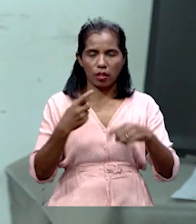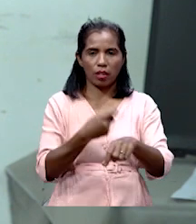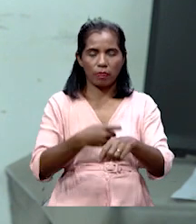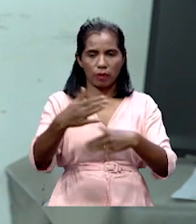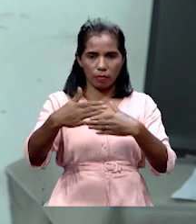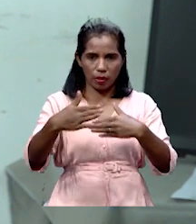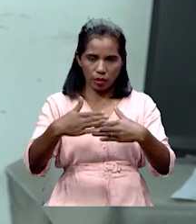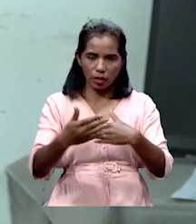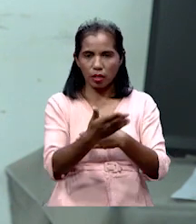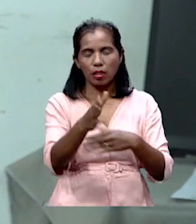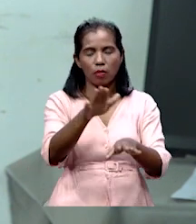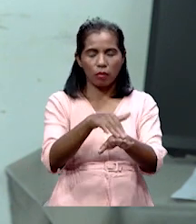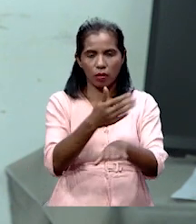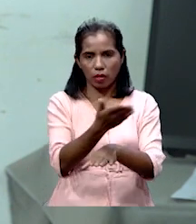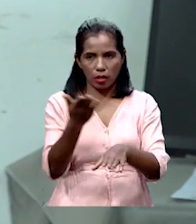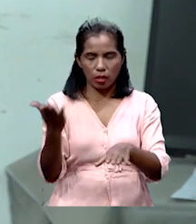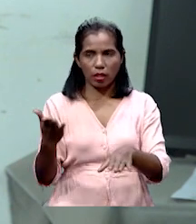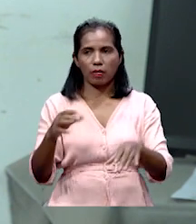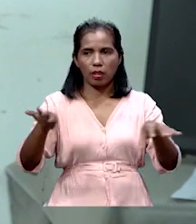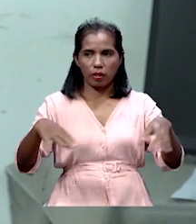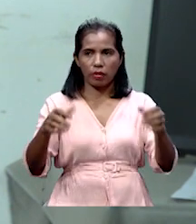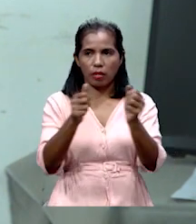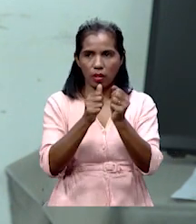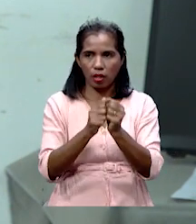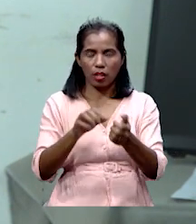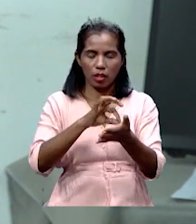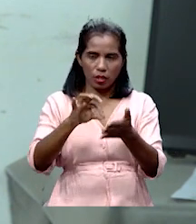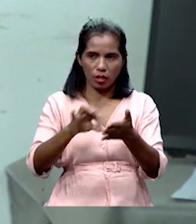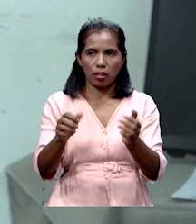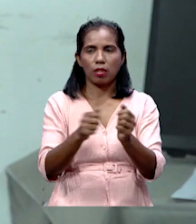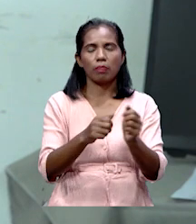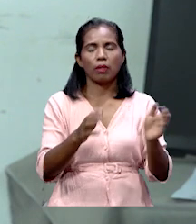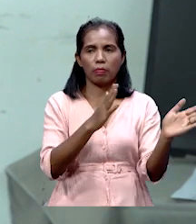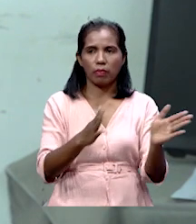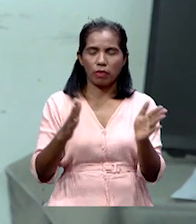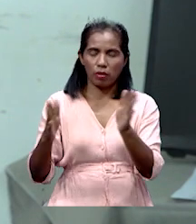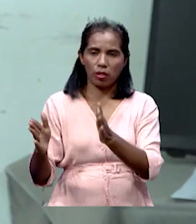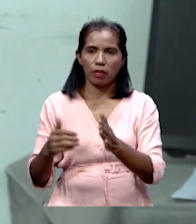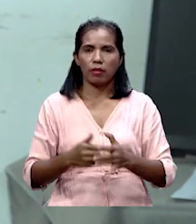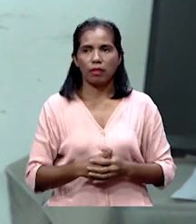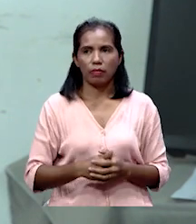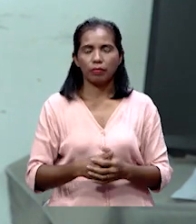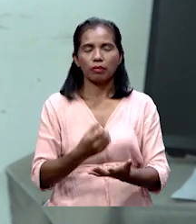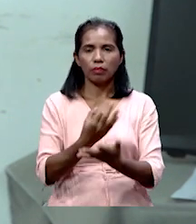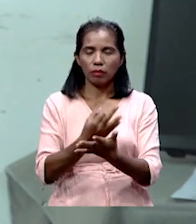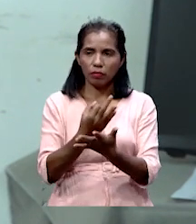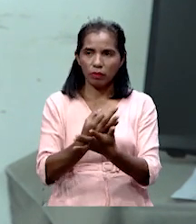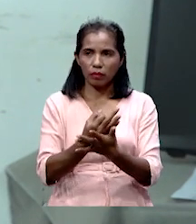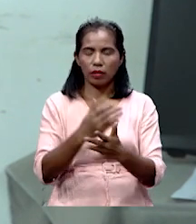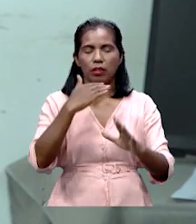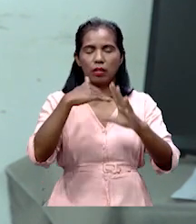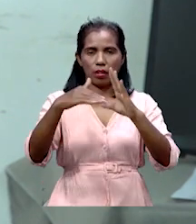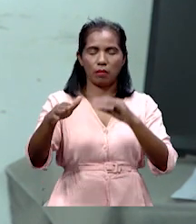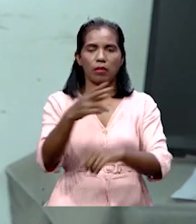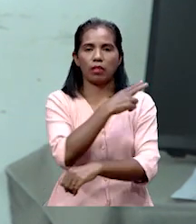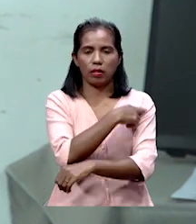ita parte klinika aparat bele pasin memorando na depois sira prosesu ba orsamento na be aloka me klinik ba